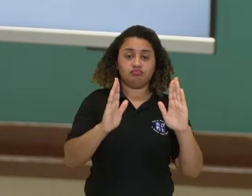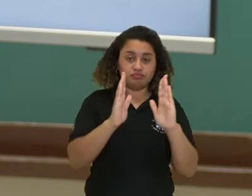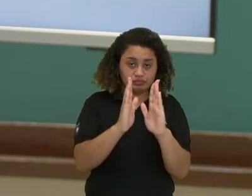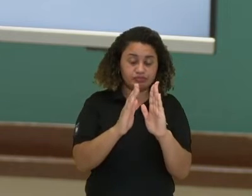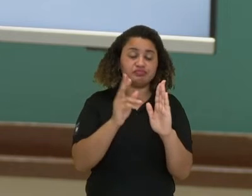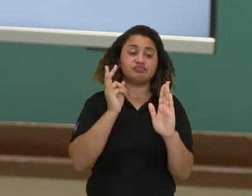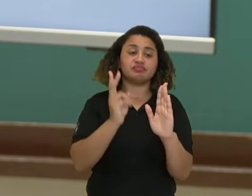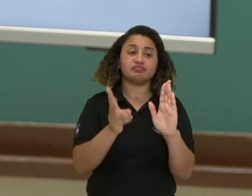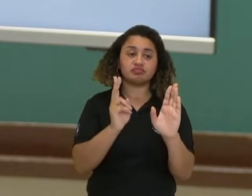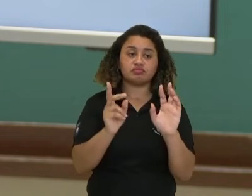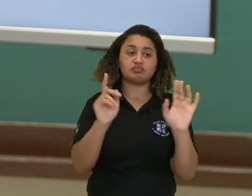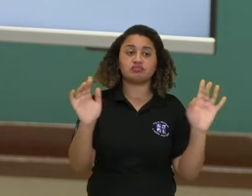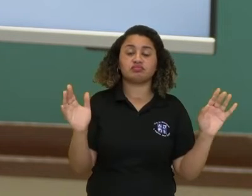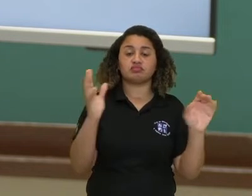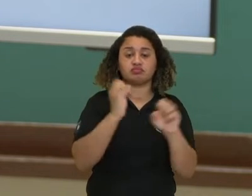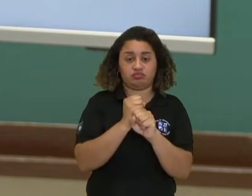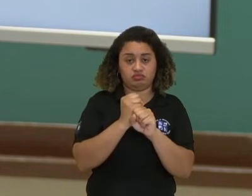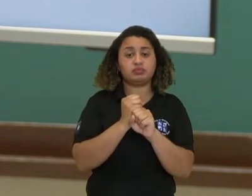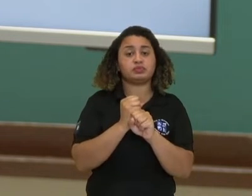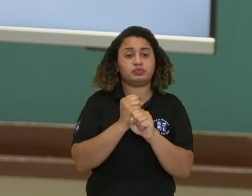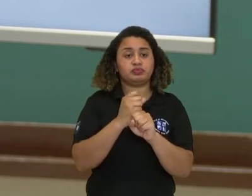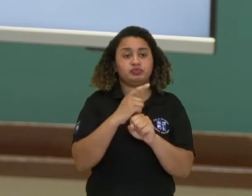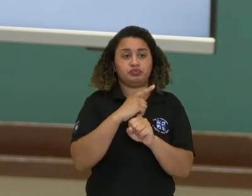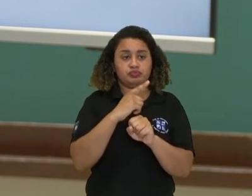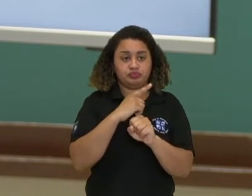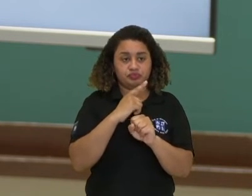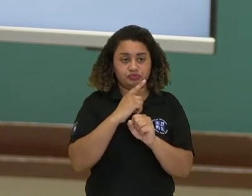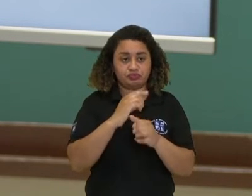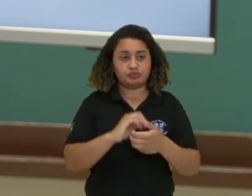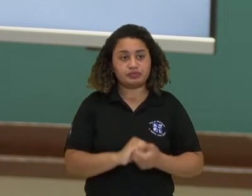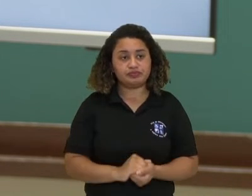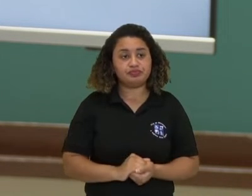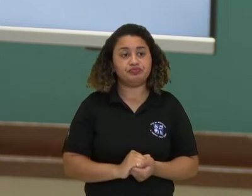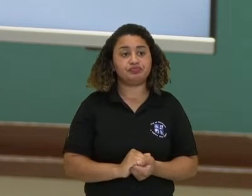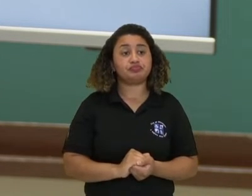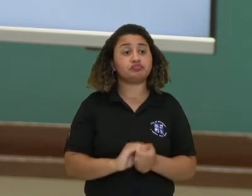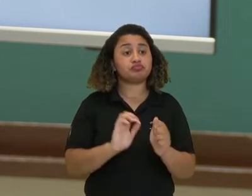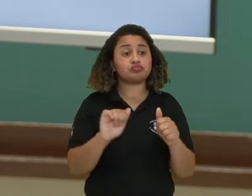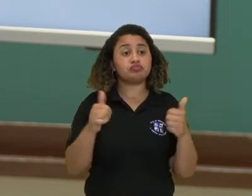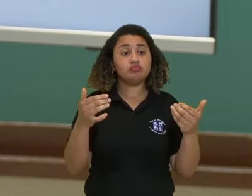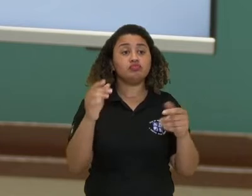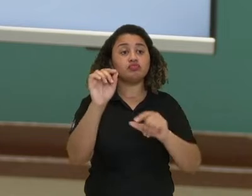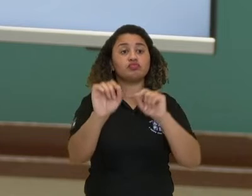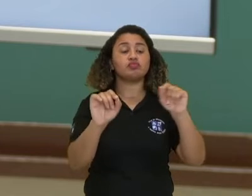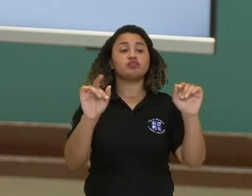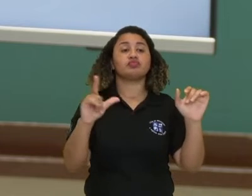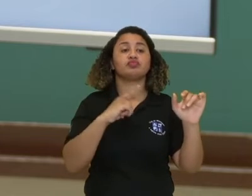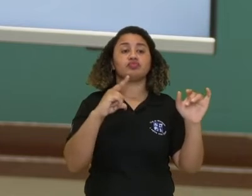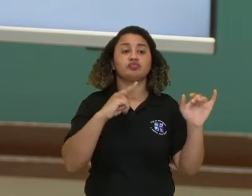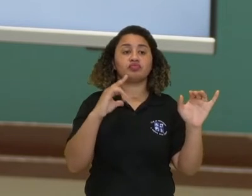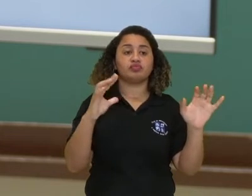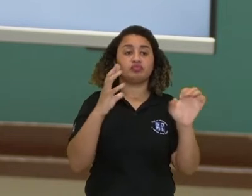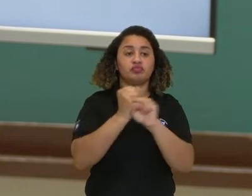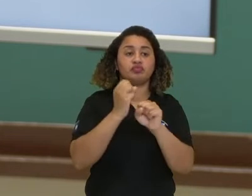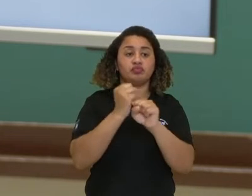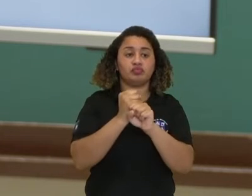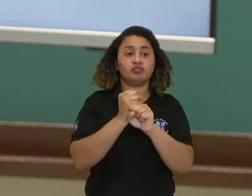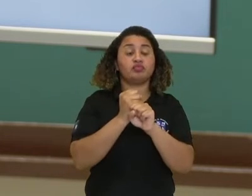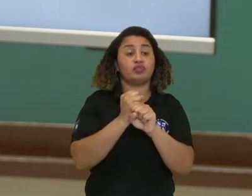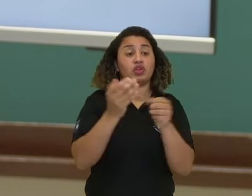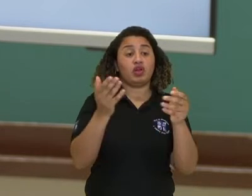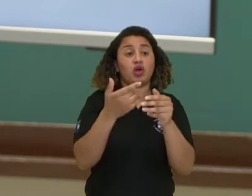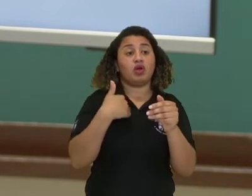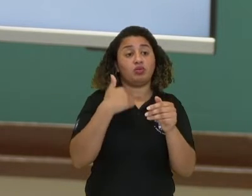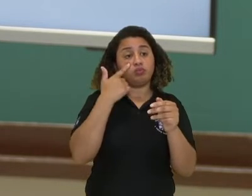igual à soma dos extremos. E aí, a fórmula, agora vamos